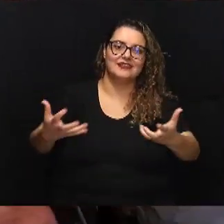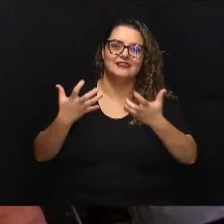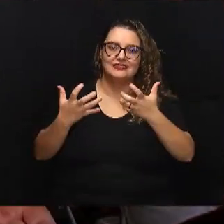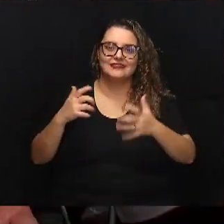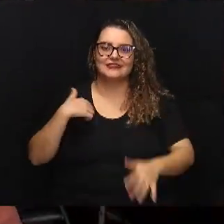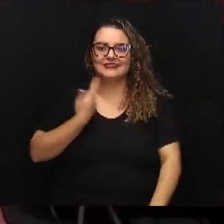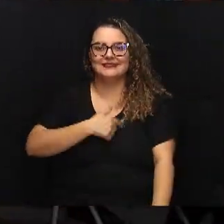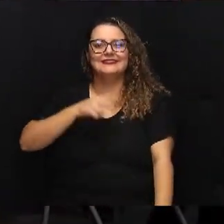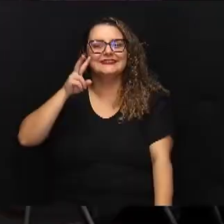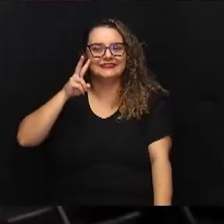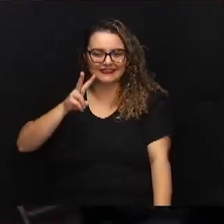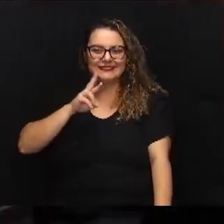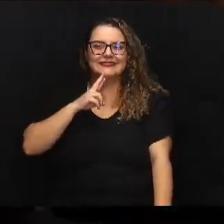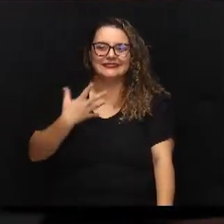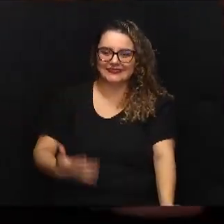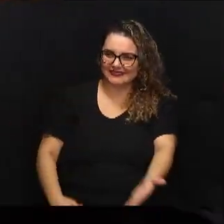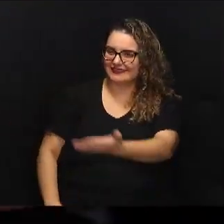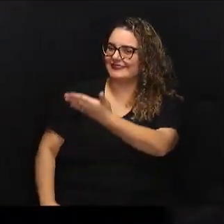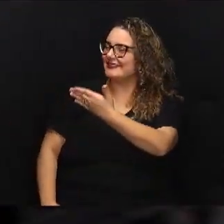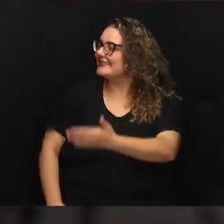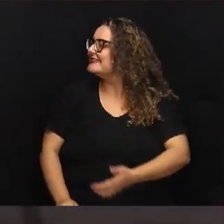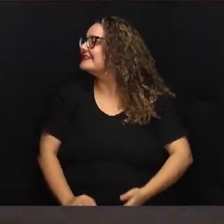vê aqui o resultado.